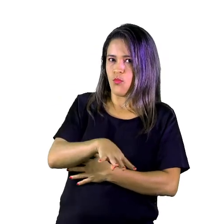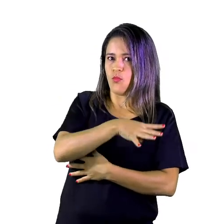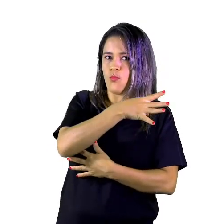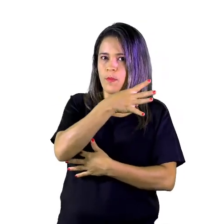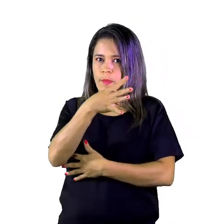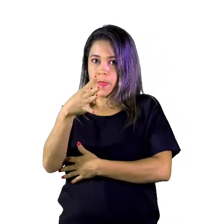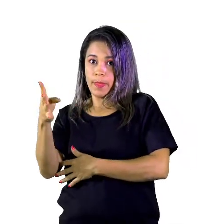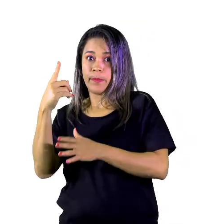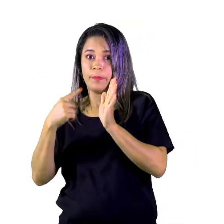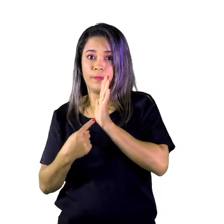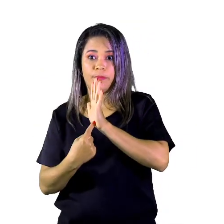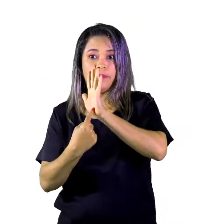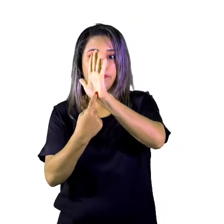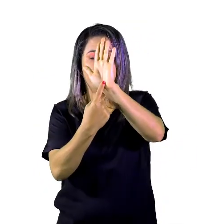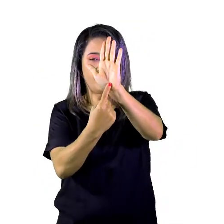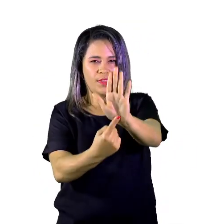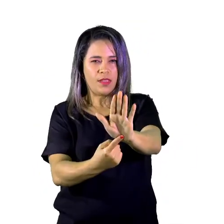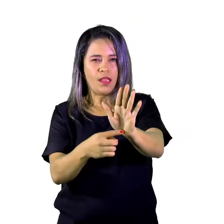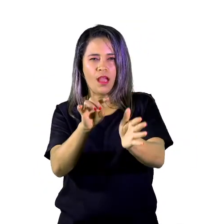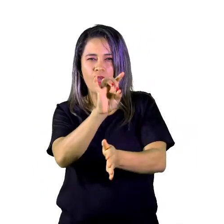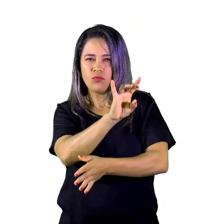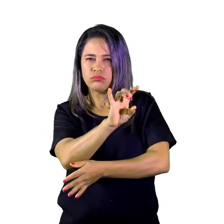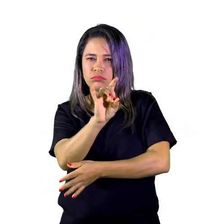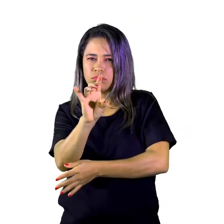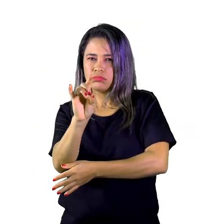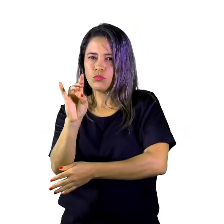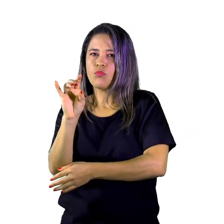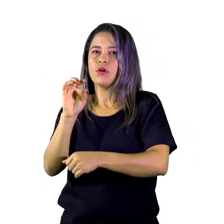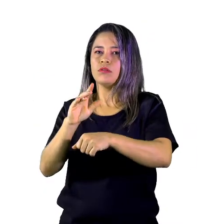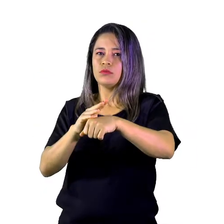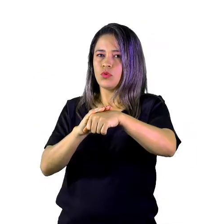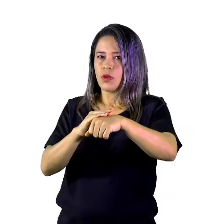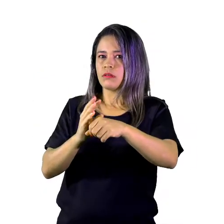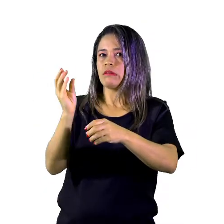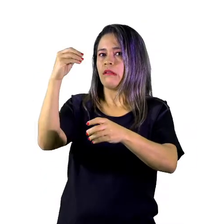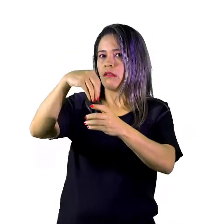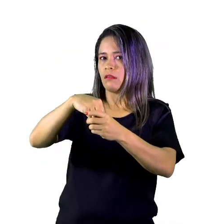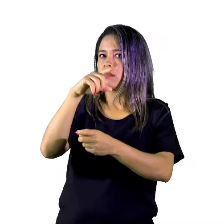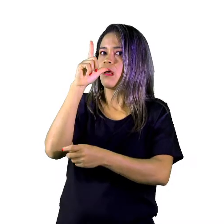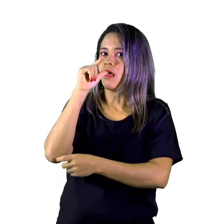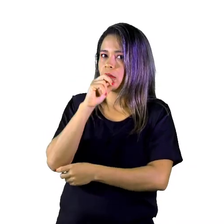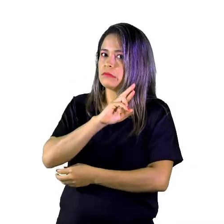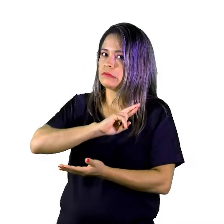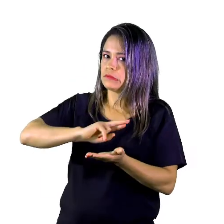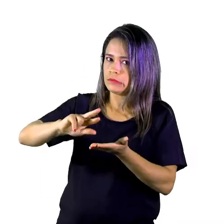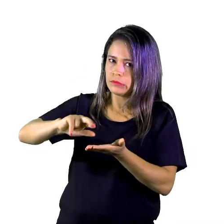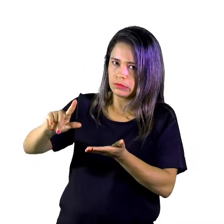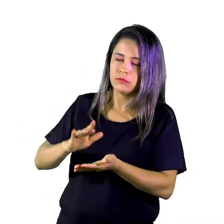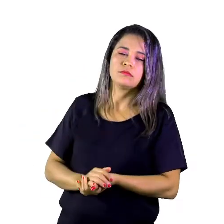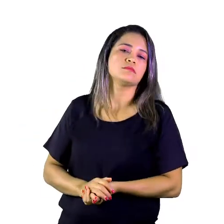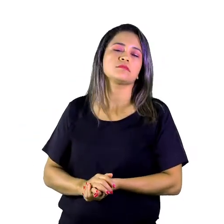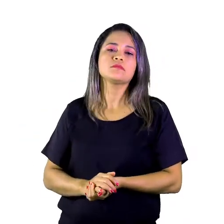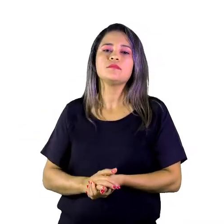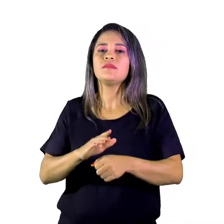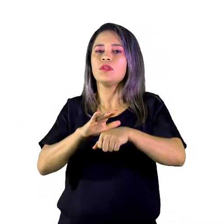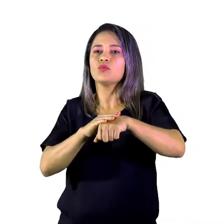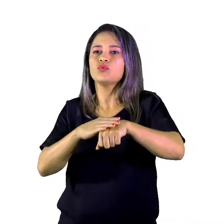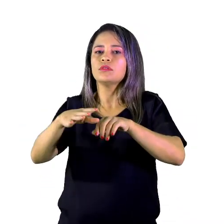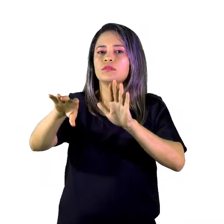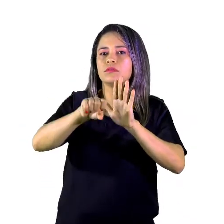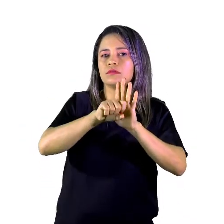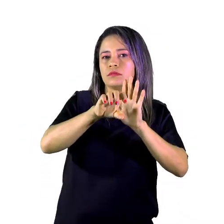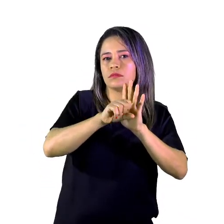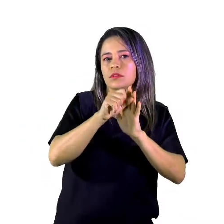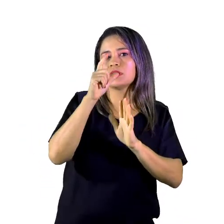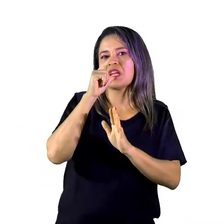que mostra algumas doenças veiculadas pela água, e são muitas. Tem aquelas doenças adquiridas pela ingestão de